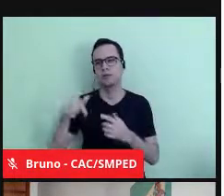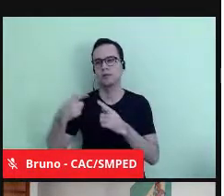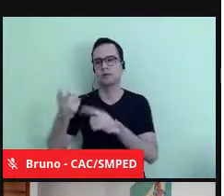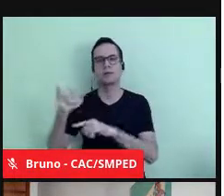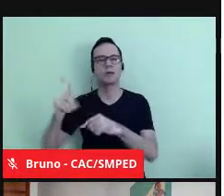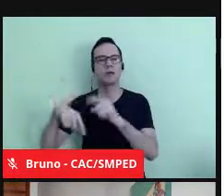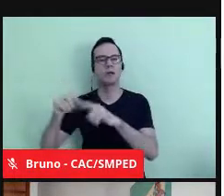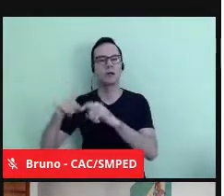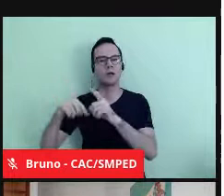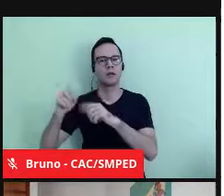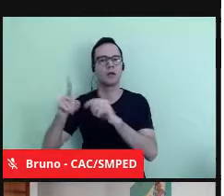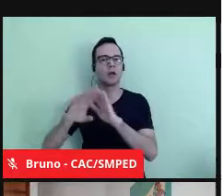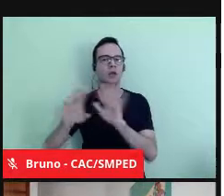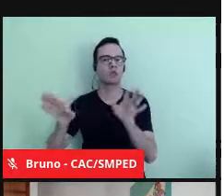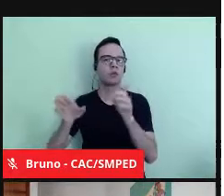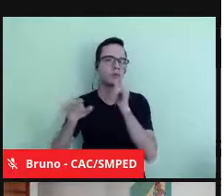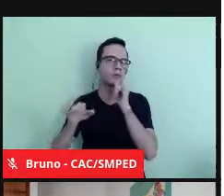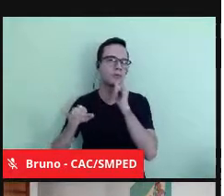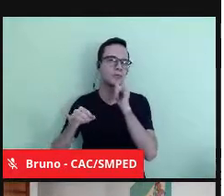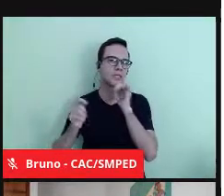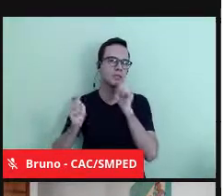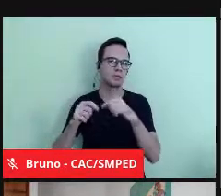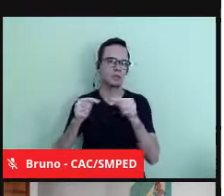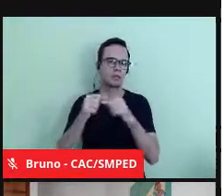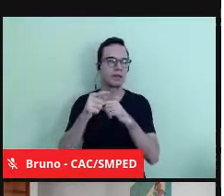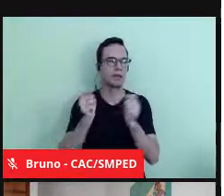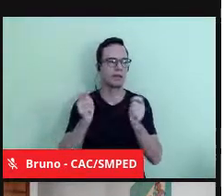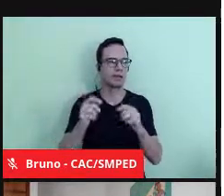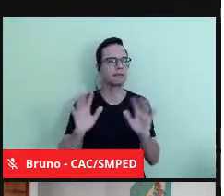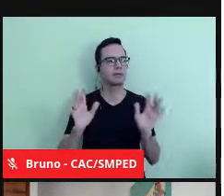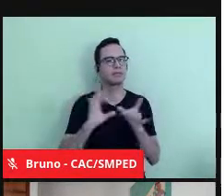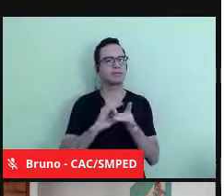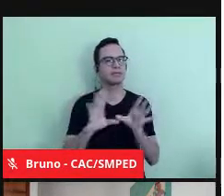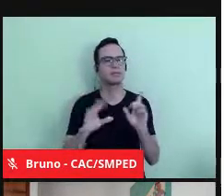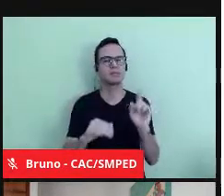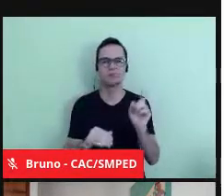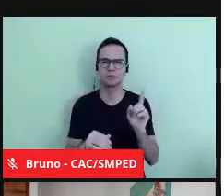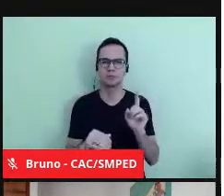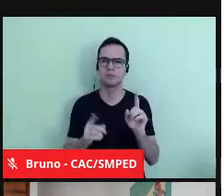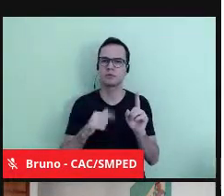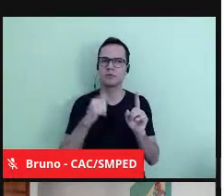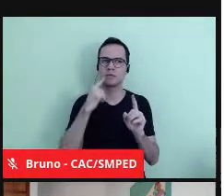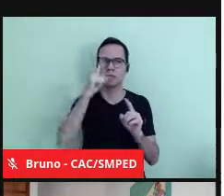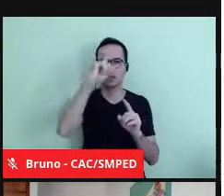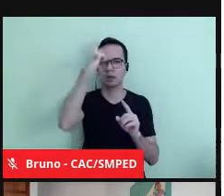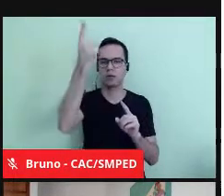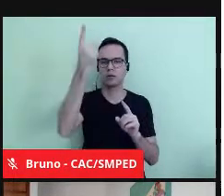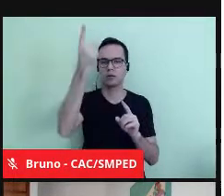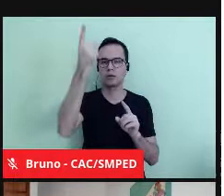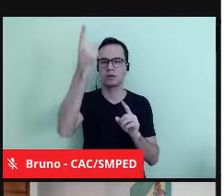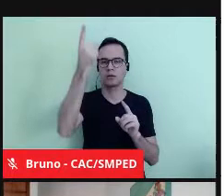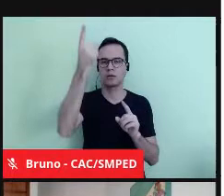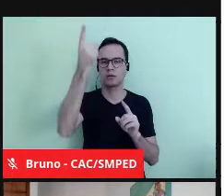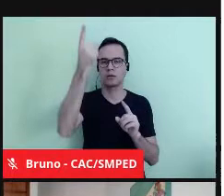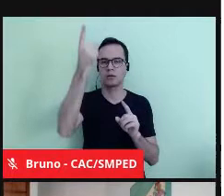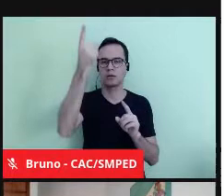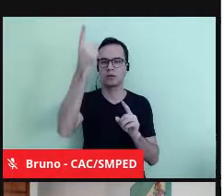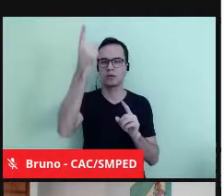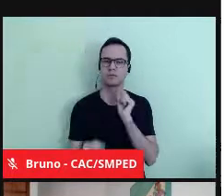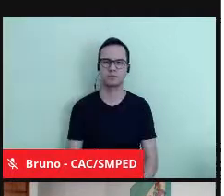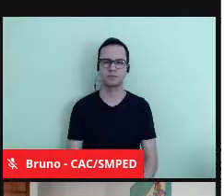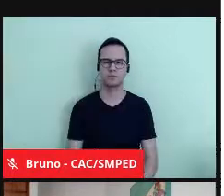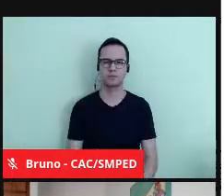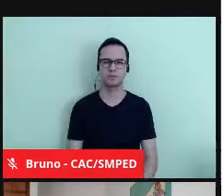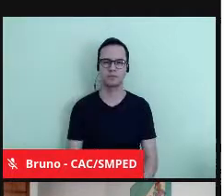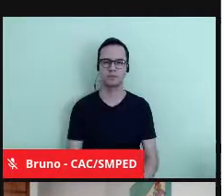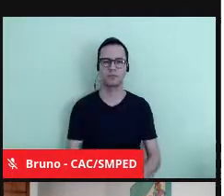como uma reprodução de algo que está na exposição, mas é uma ideia da gente, na verdade, criar novas camadas